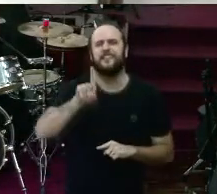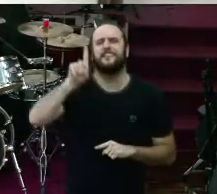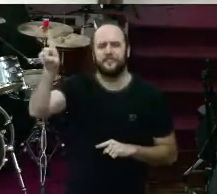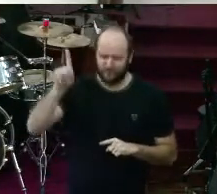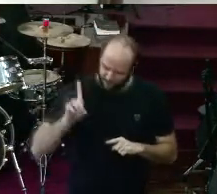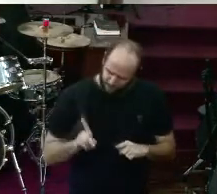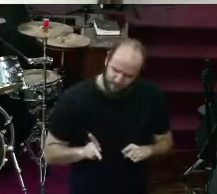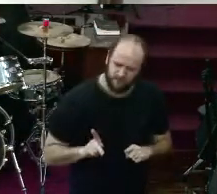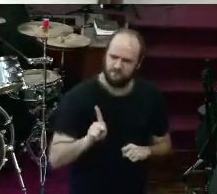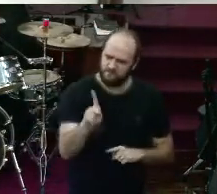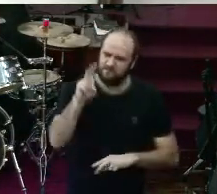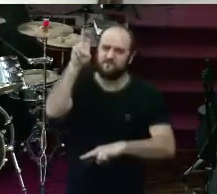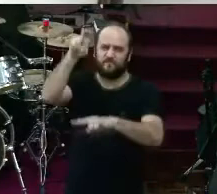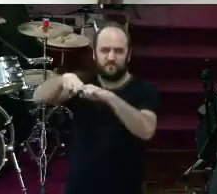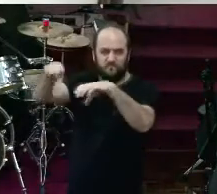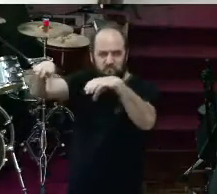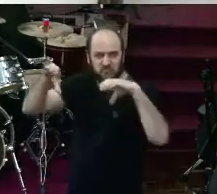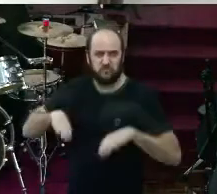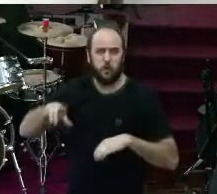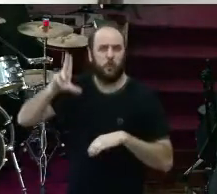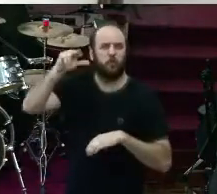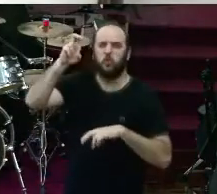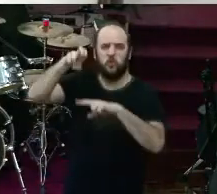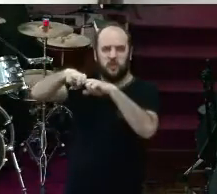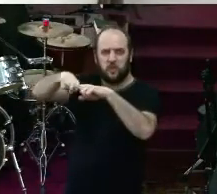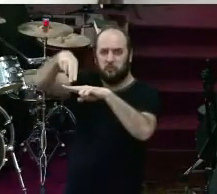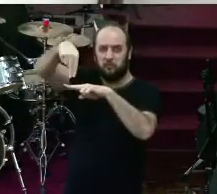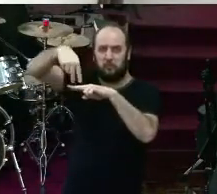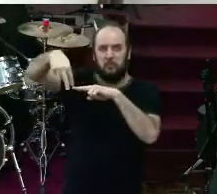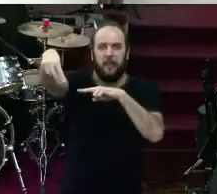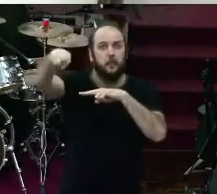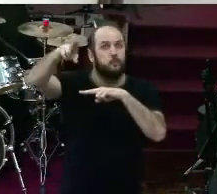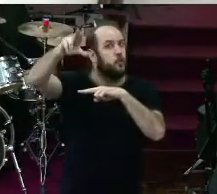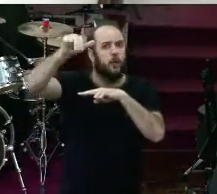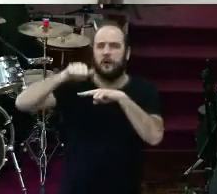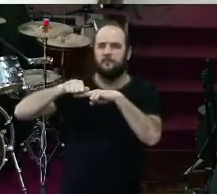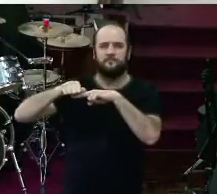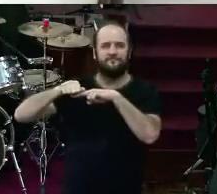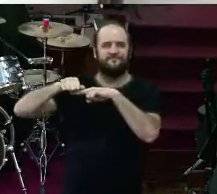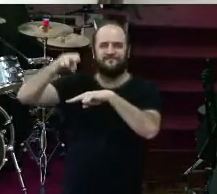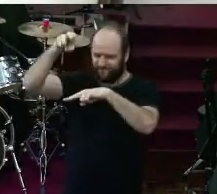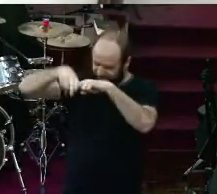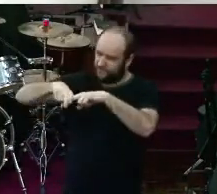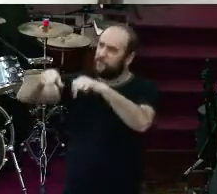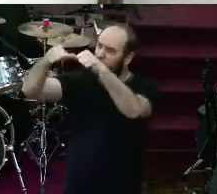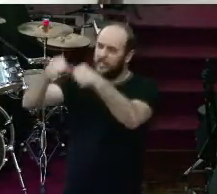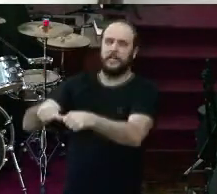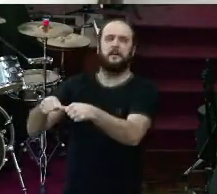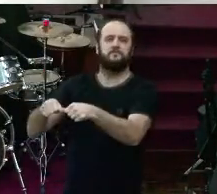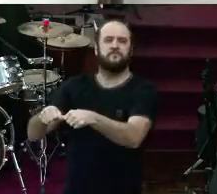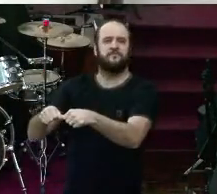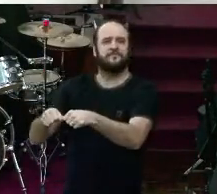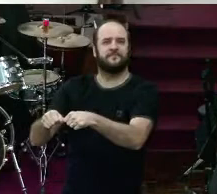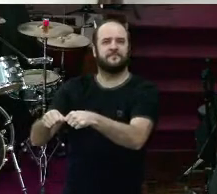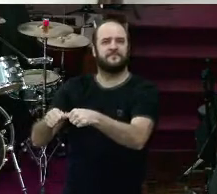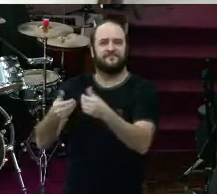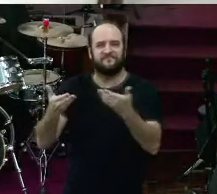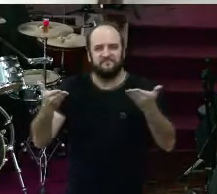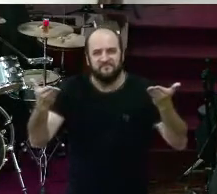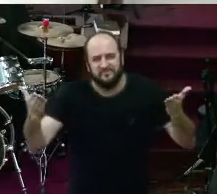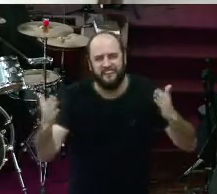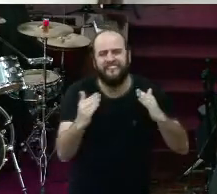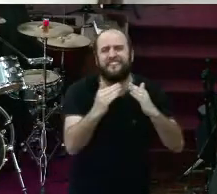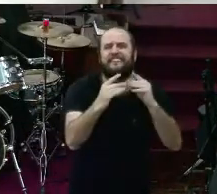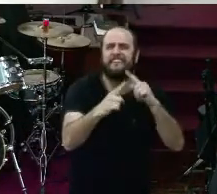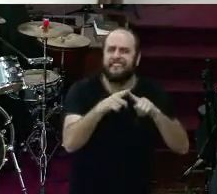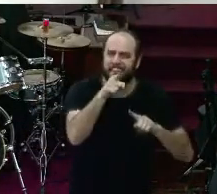nunca deixará de estar lá. O trono não está vazio, nunca esteve e nunca estará. Portanto, amada igreja,